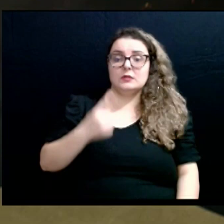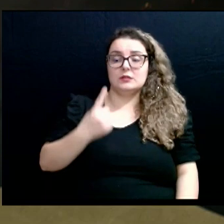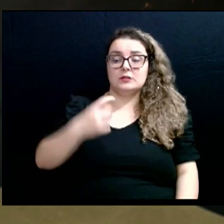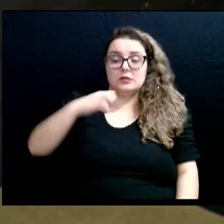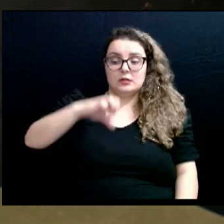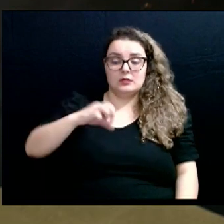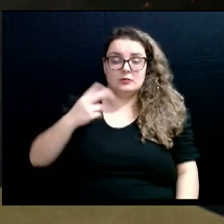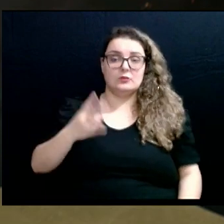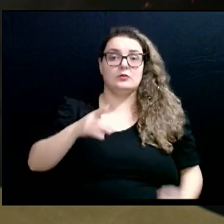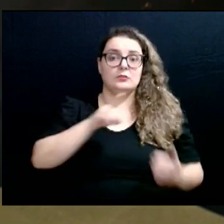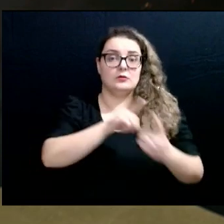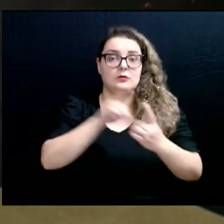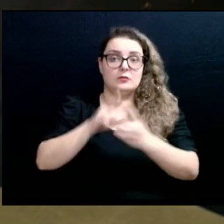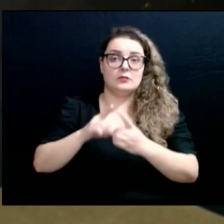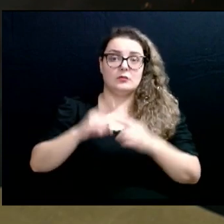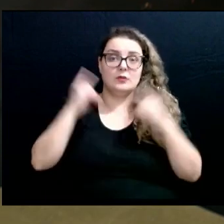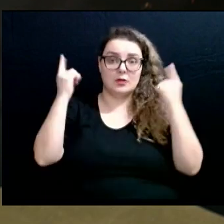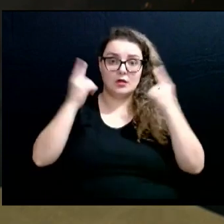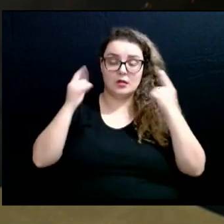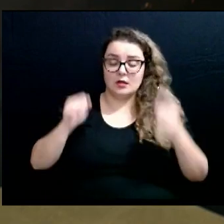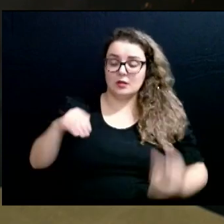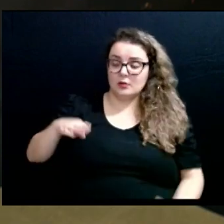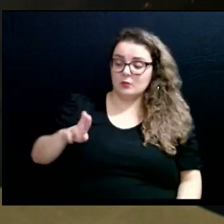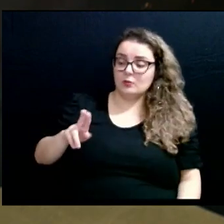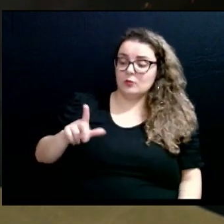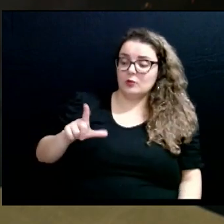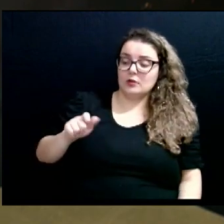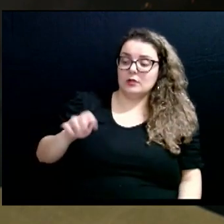atendimentos ambulatoriais contra